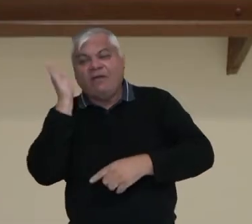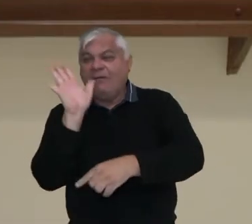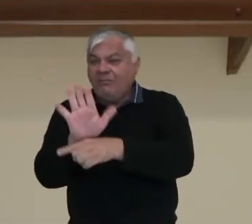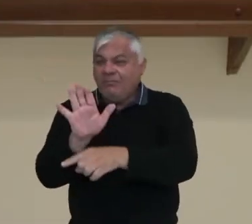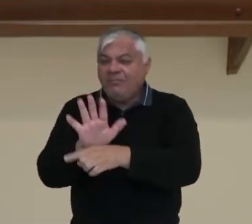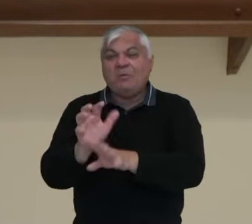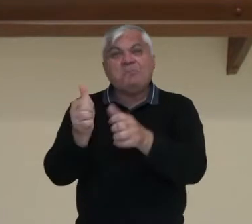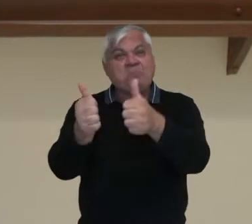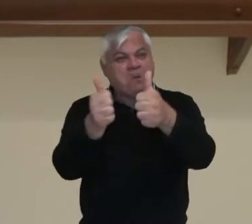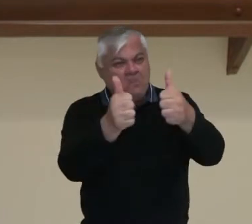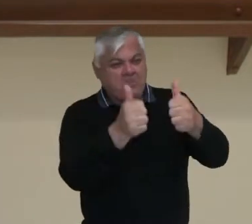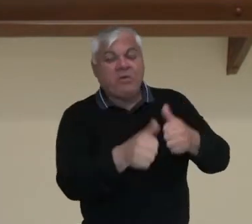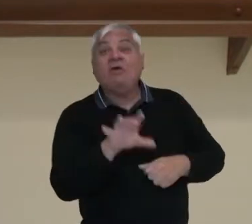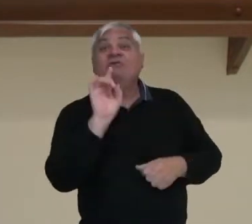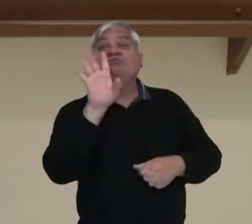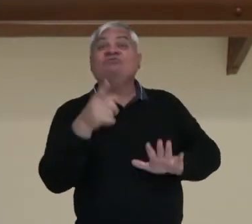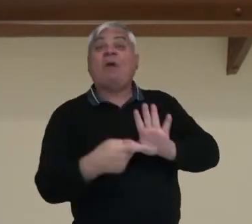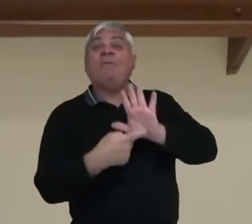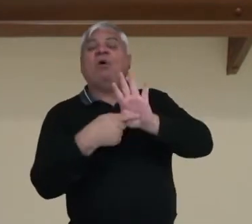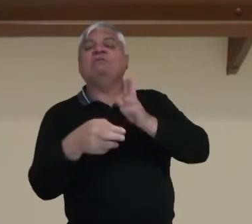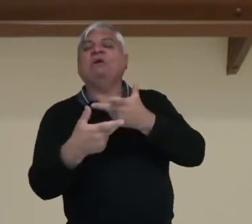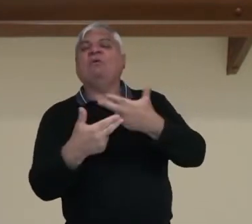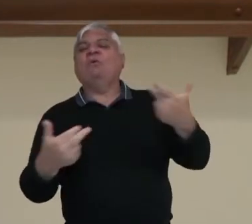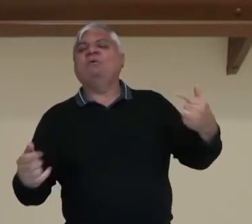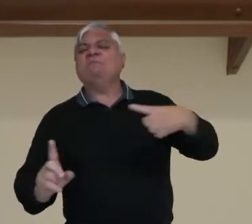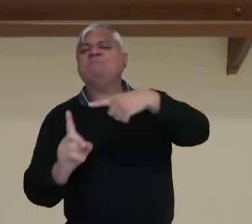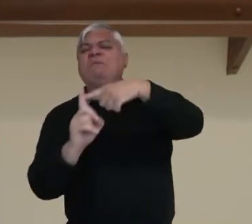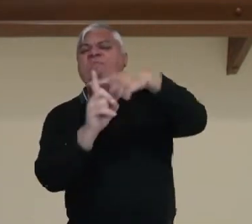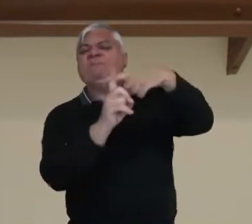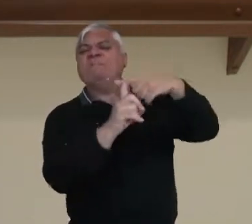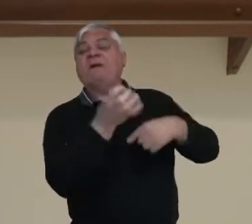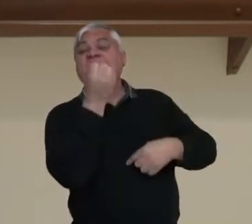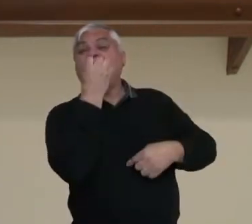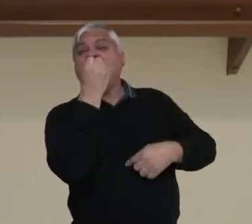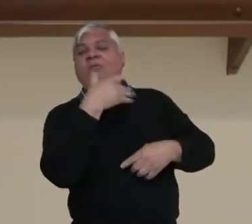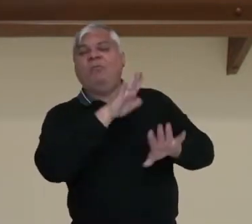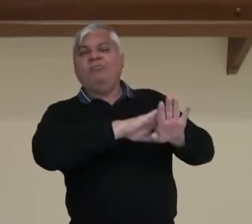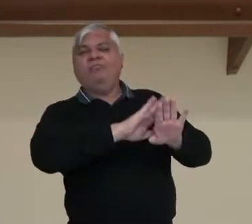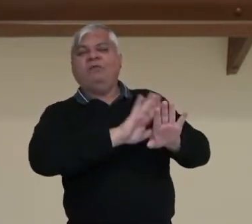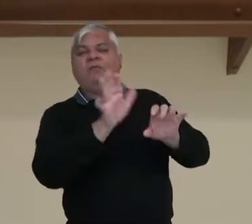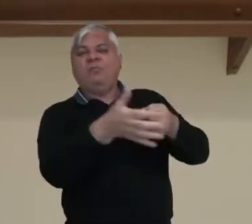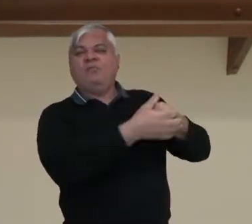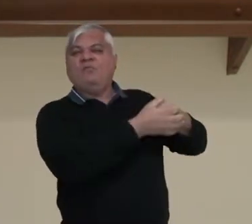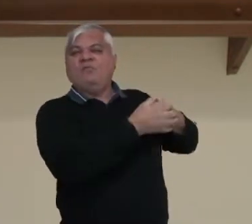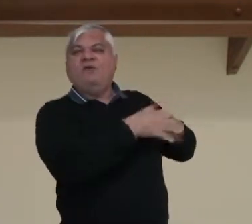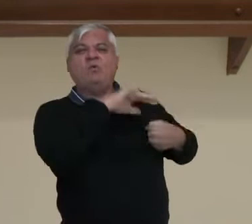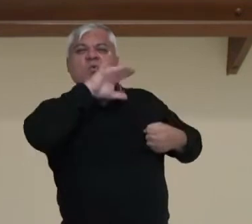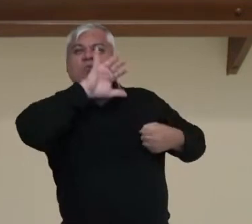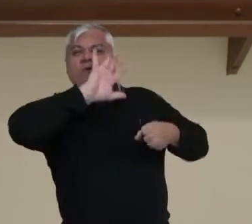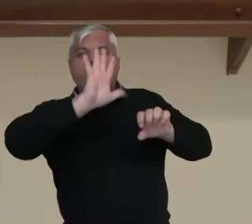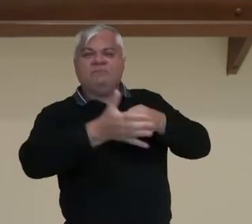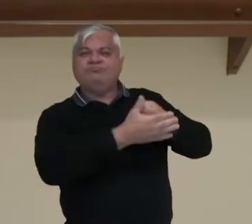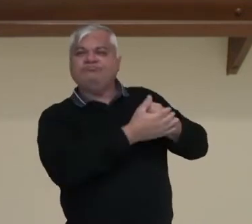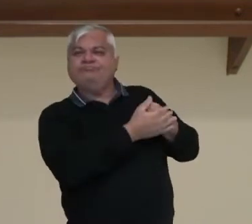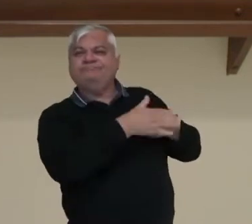os feitos positivos dentro do Estado Novo. O culto à personalidade de Vargas, que essa é uma